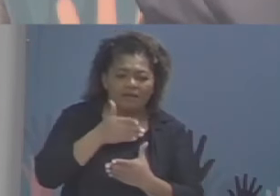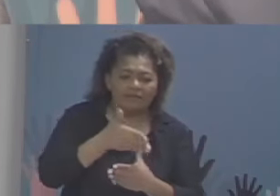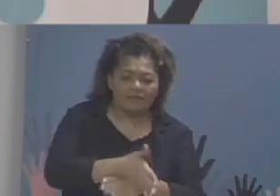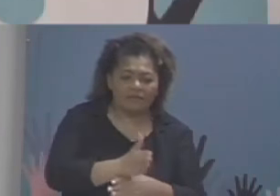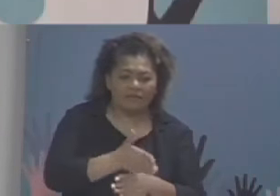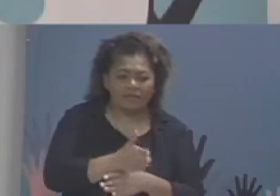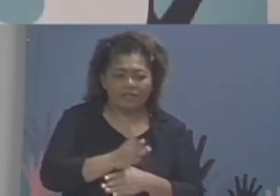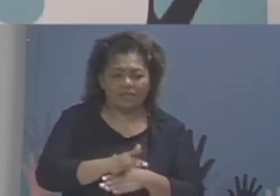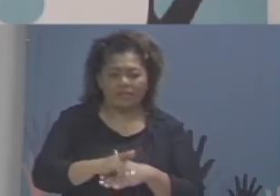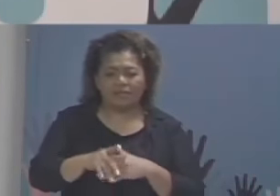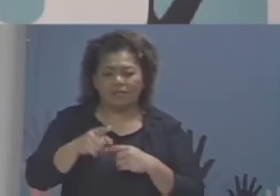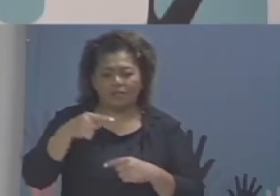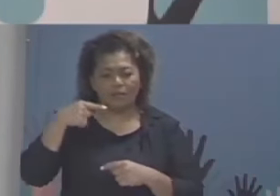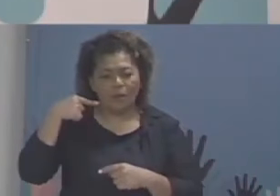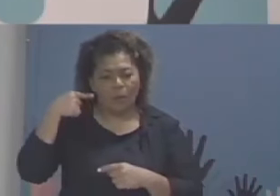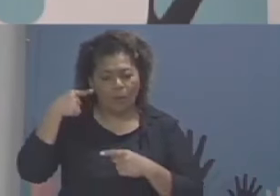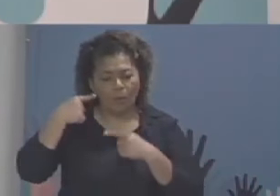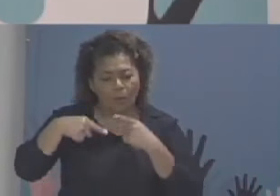condições de trabalho da nossa categoria.